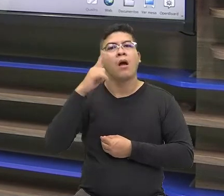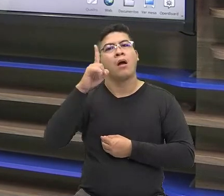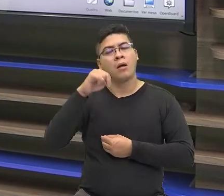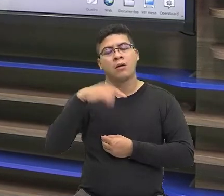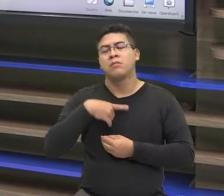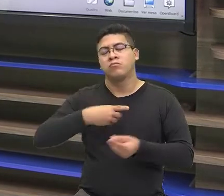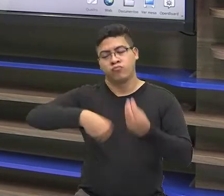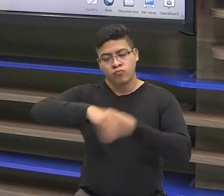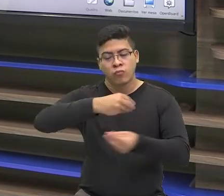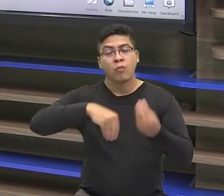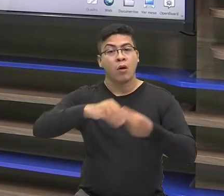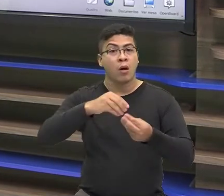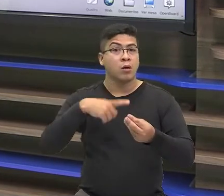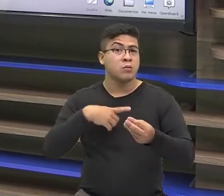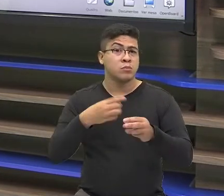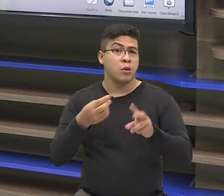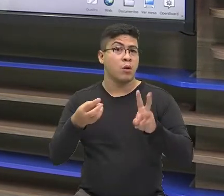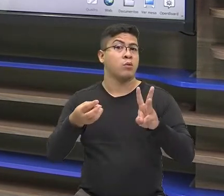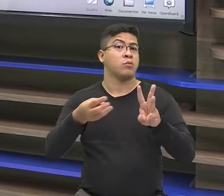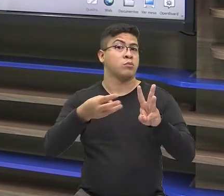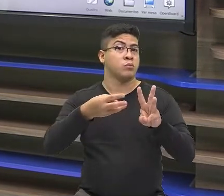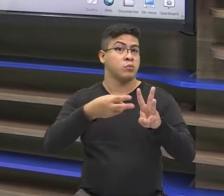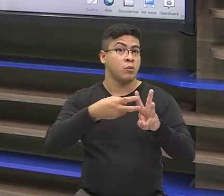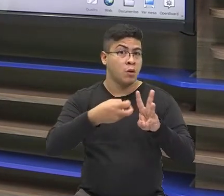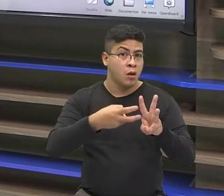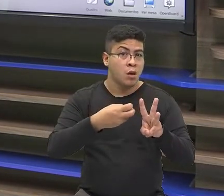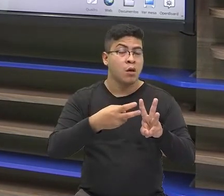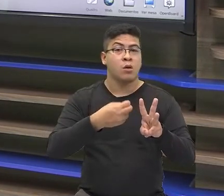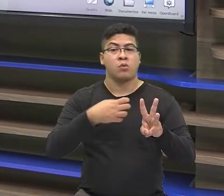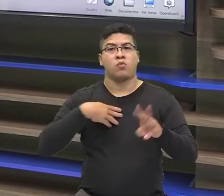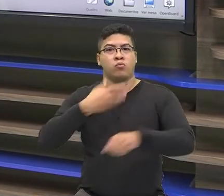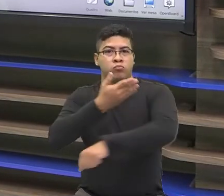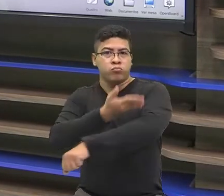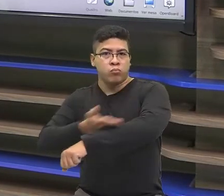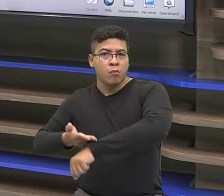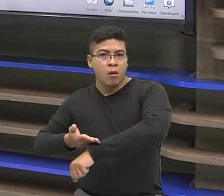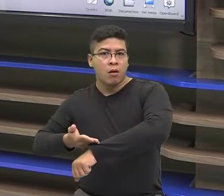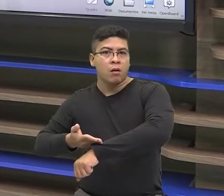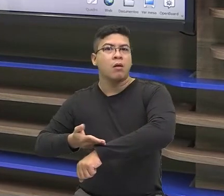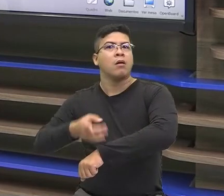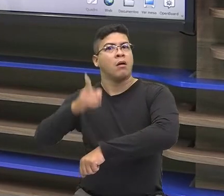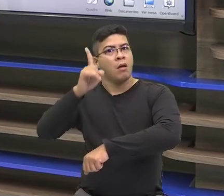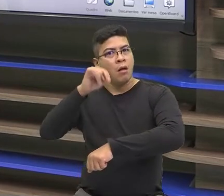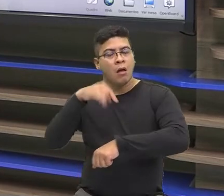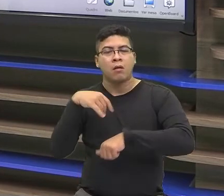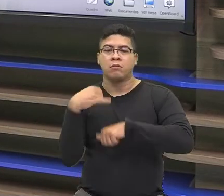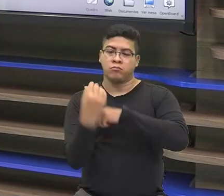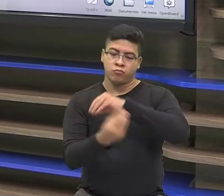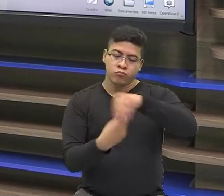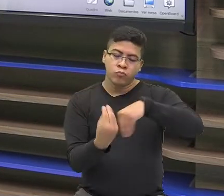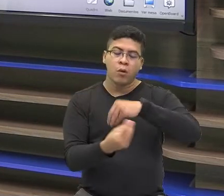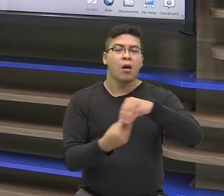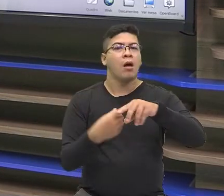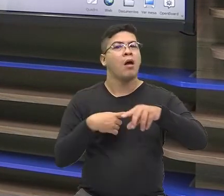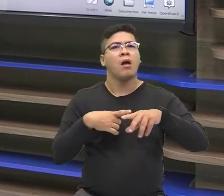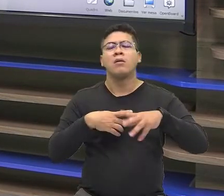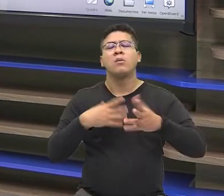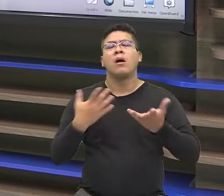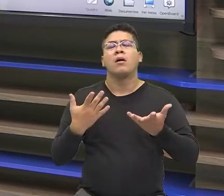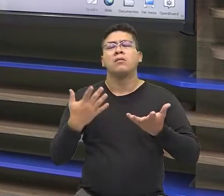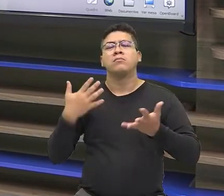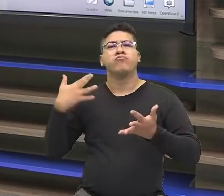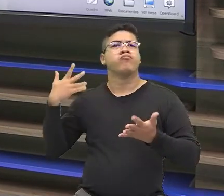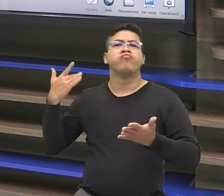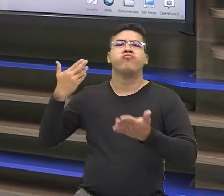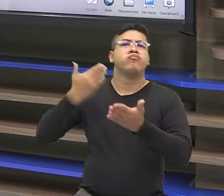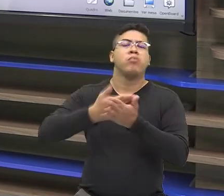mistura que se originou o povo brasileiro, não vai tornar o brasileiro um herói, não vai trazer para o Brasil, para